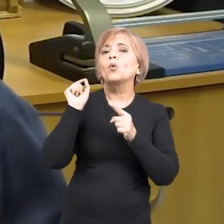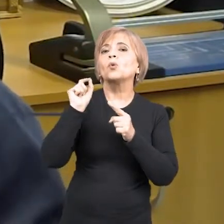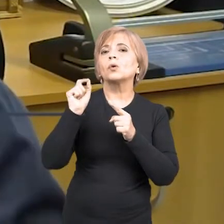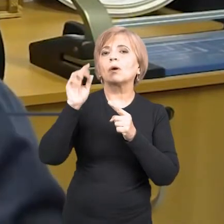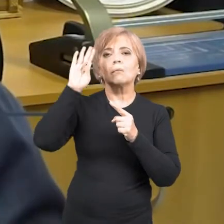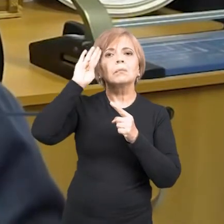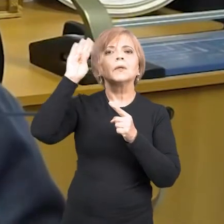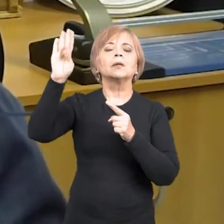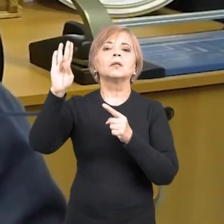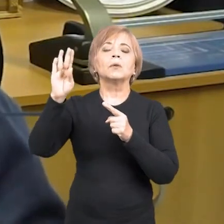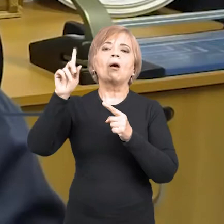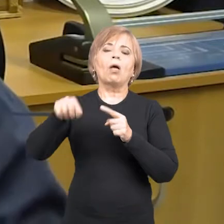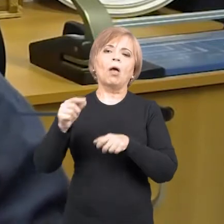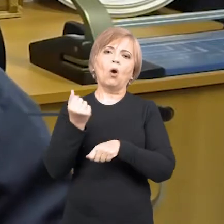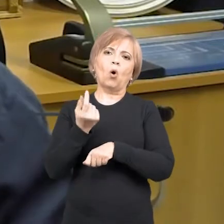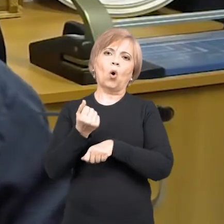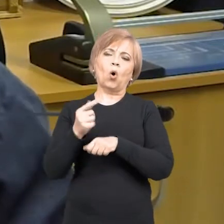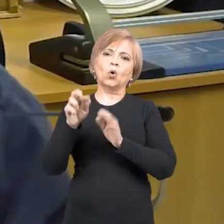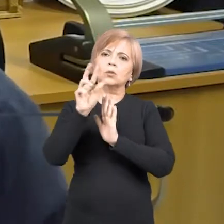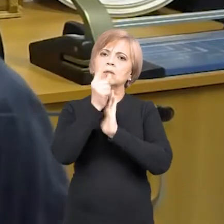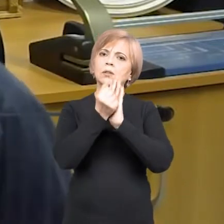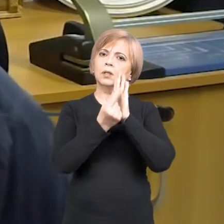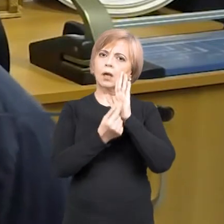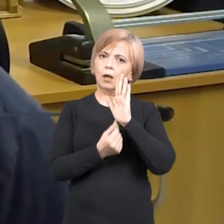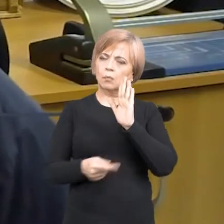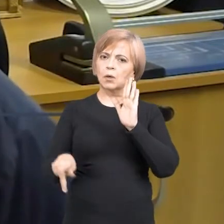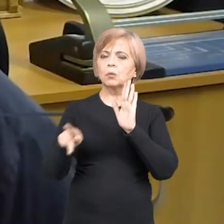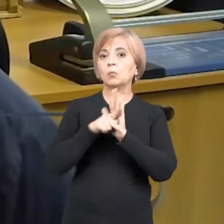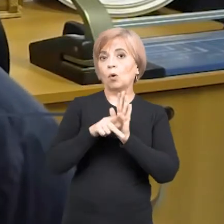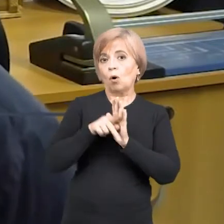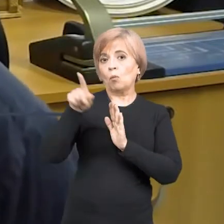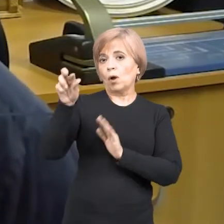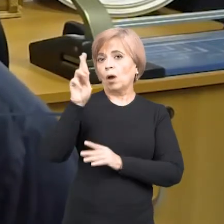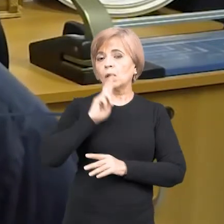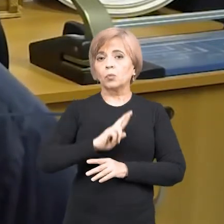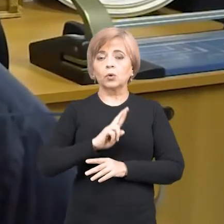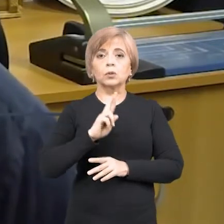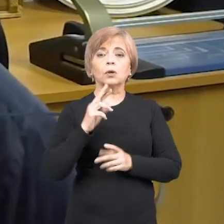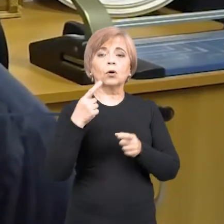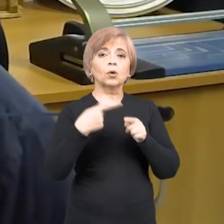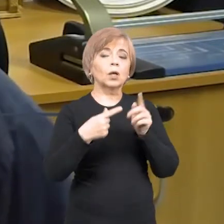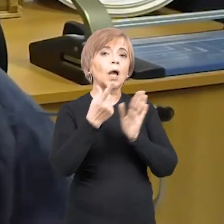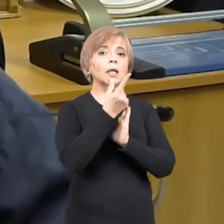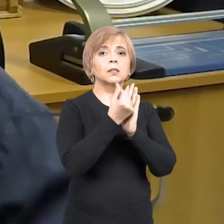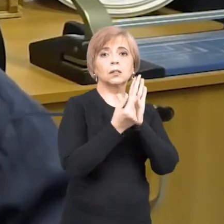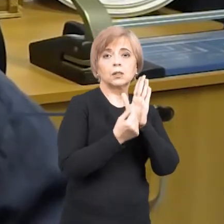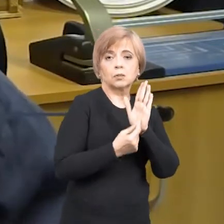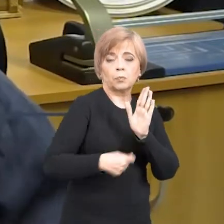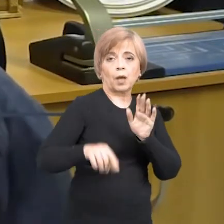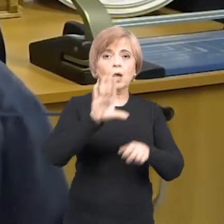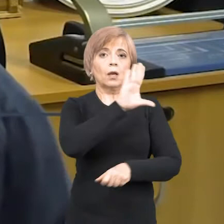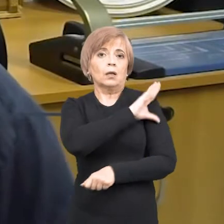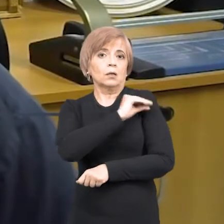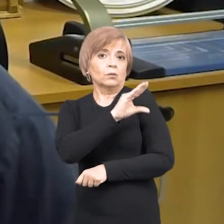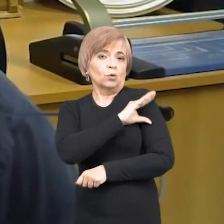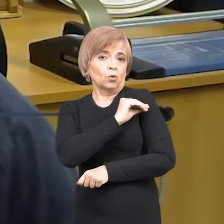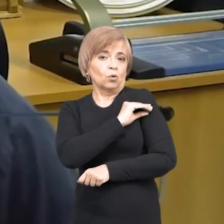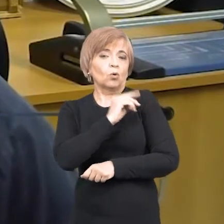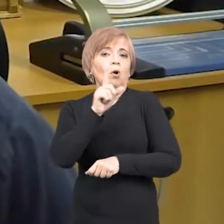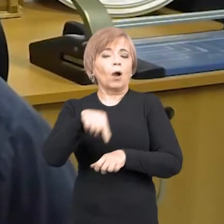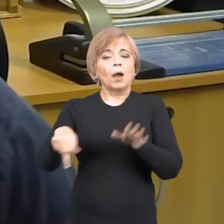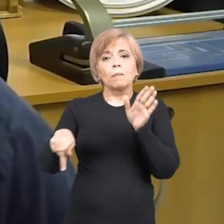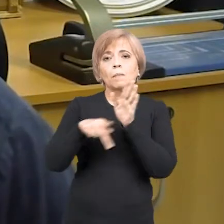era justamente o orçamento próprio. Nesse, o município respondeu de forma evasiva que o orçamento, as despesas do Conselho